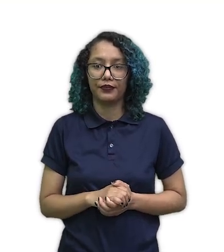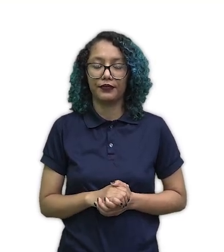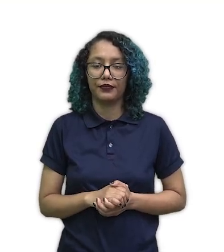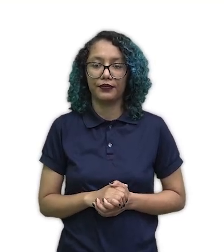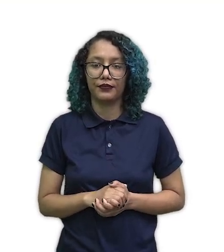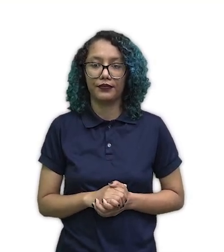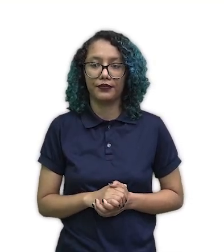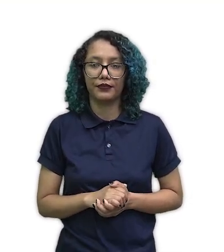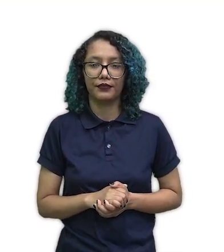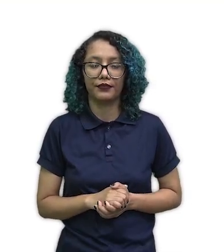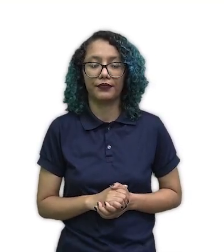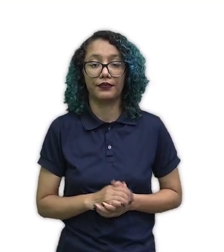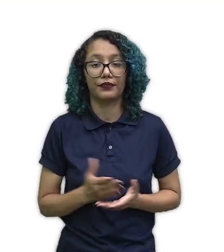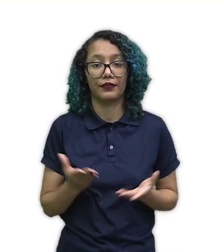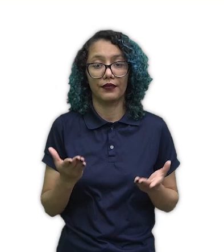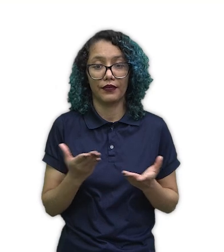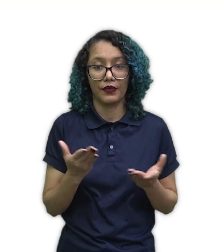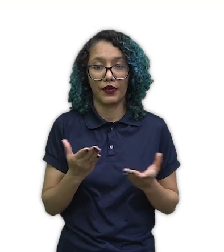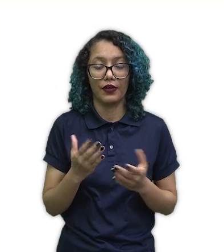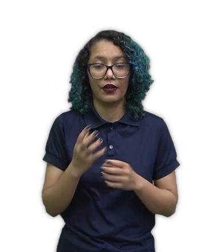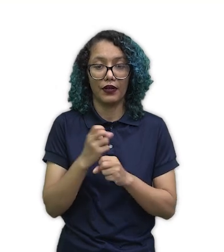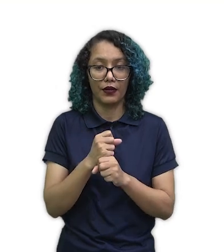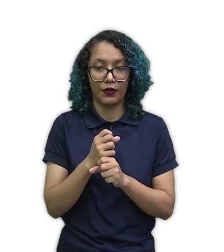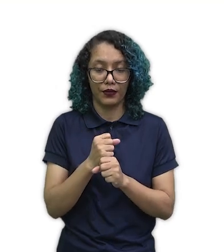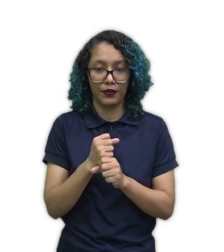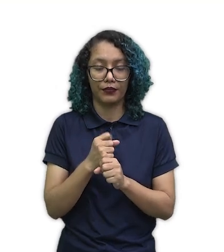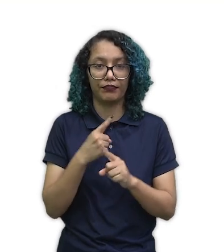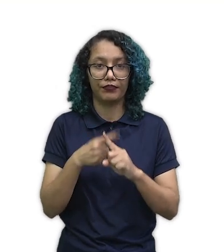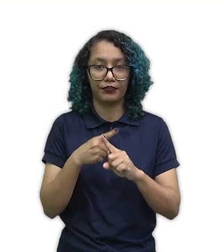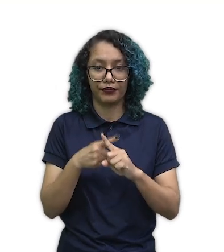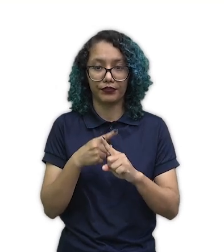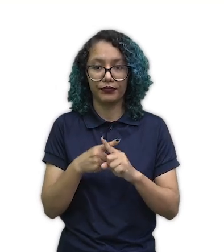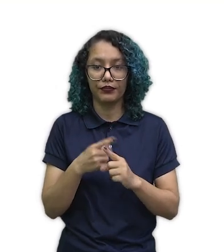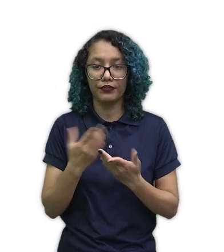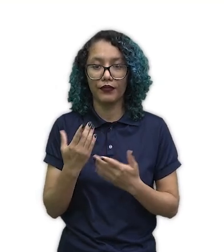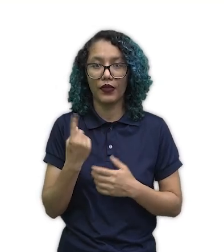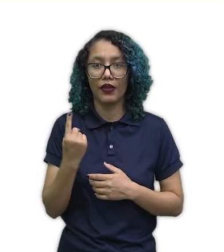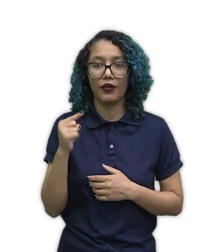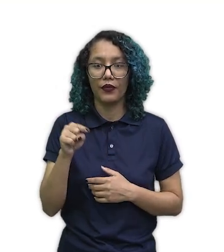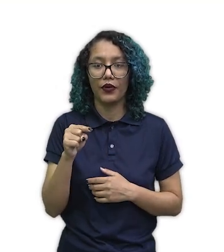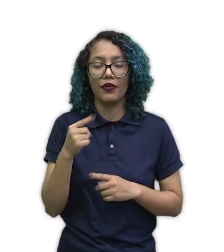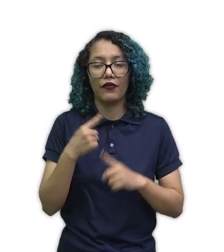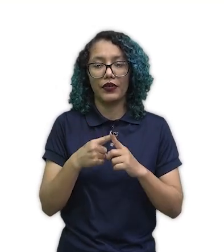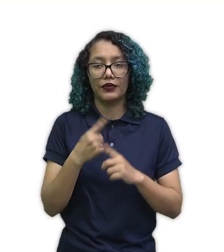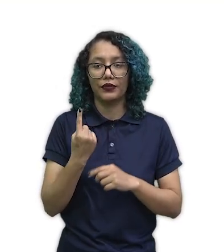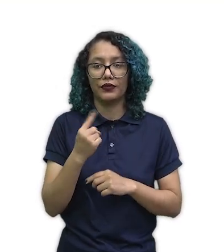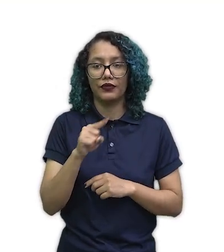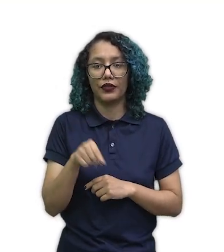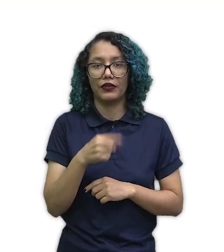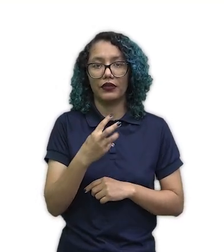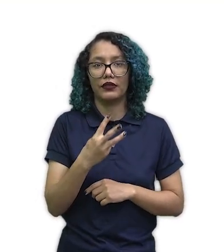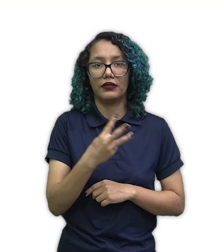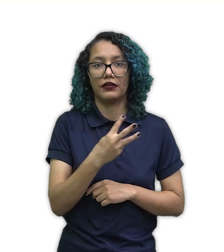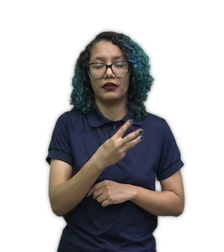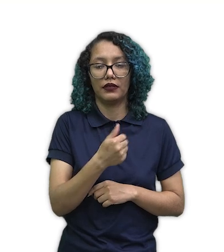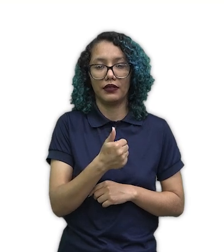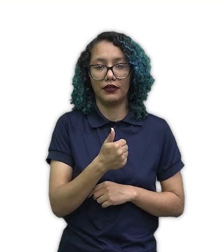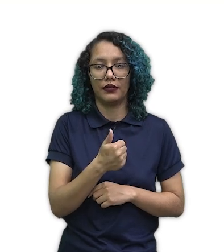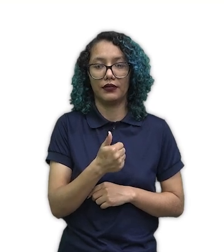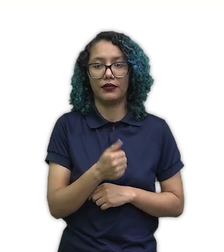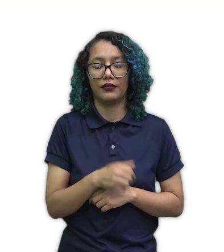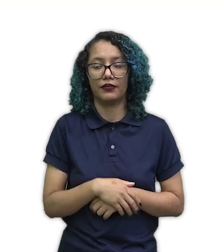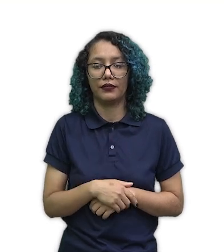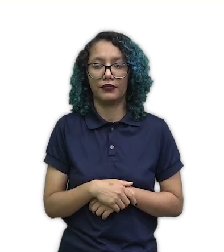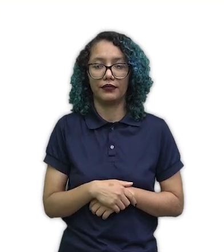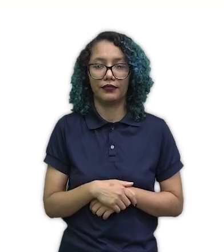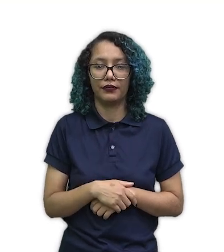1,331. E aí, realizando essa multiplicação, 1.000 vezes 1,31, multiplicar por 1.000, bastava